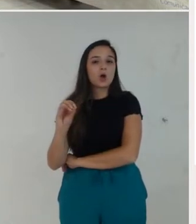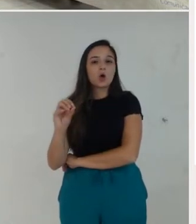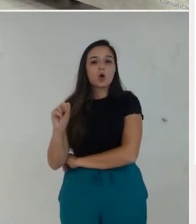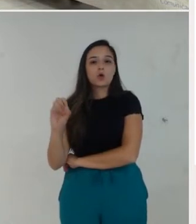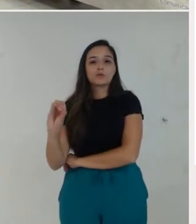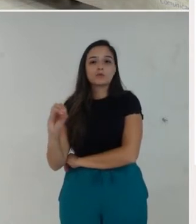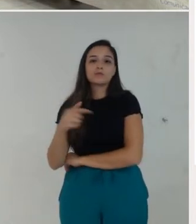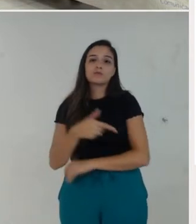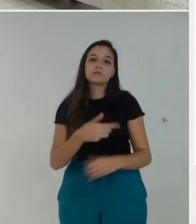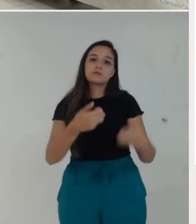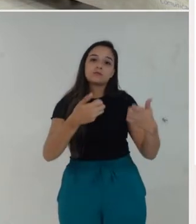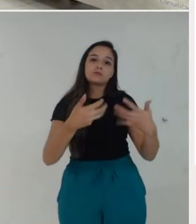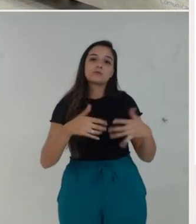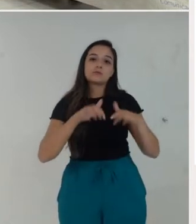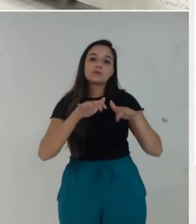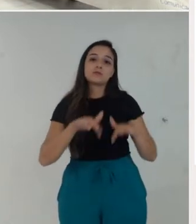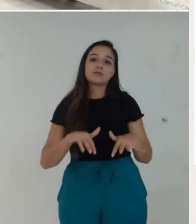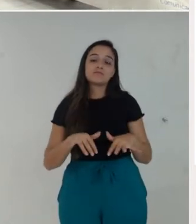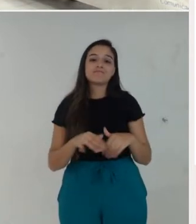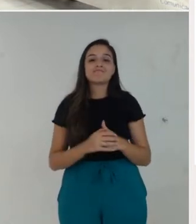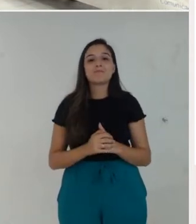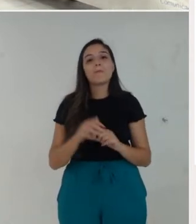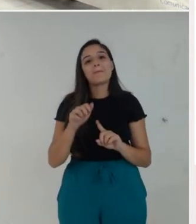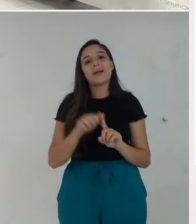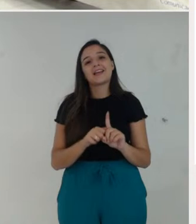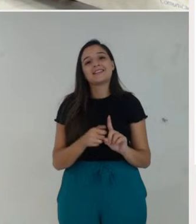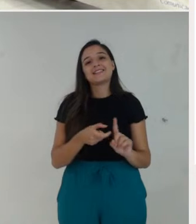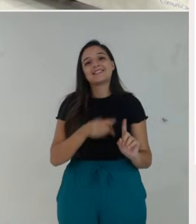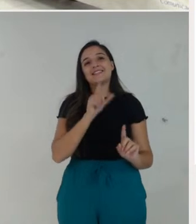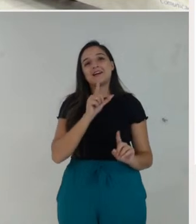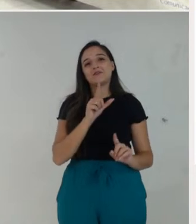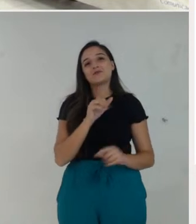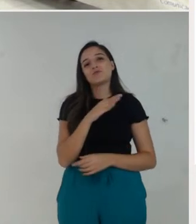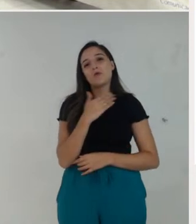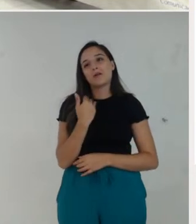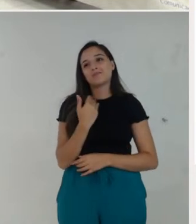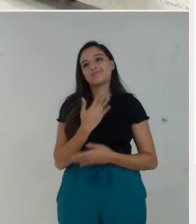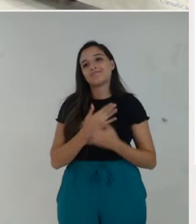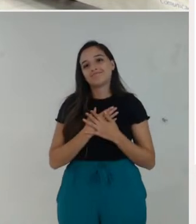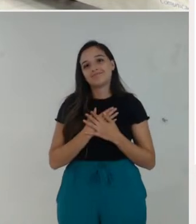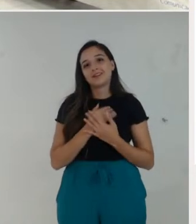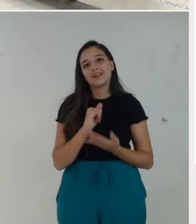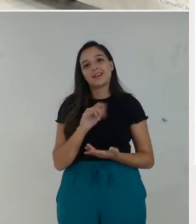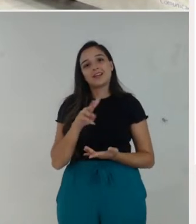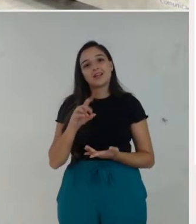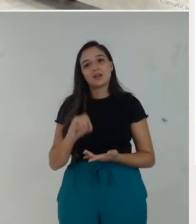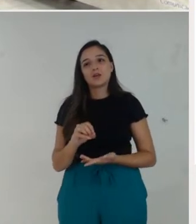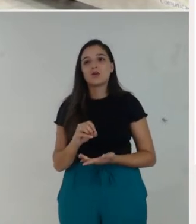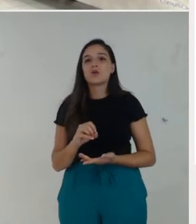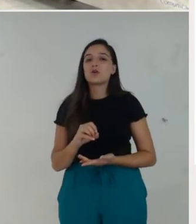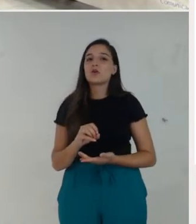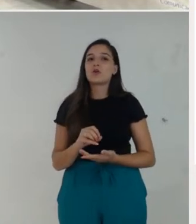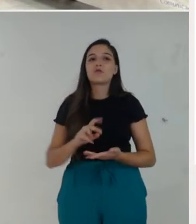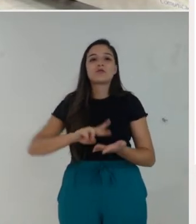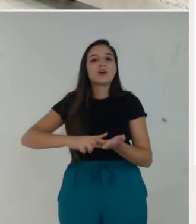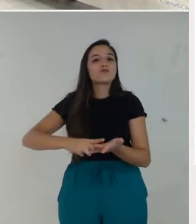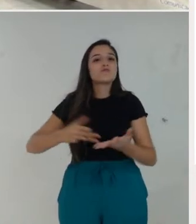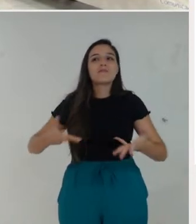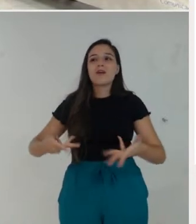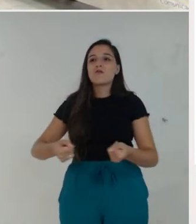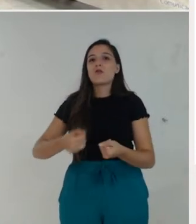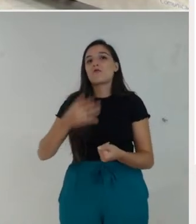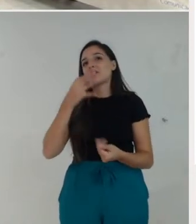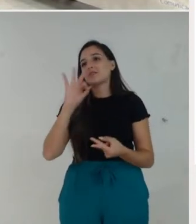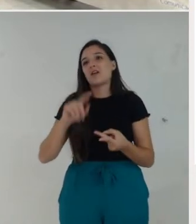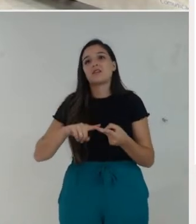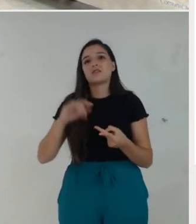que ele escreveu um mês antes de falecer. Tá, o Ivo, para quem conhece, é um grande tradutor do francês, do italiano,